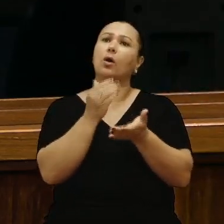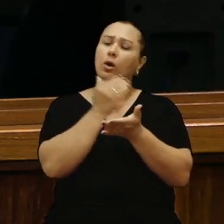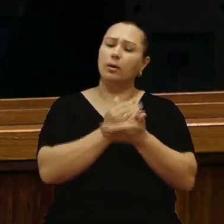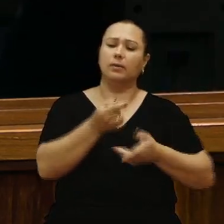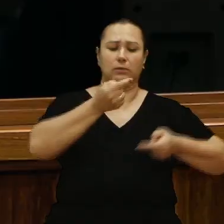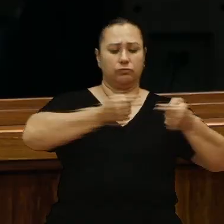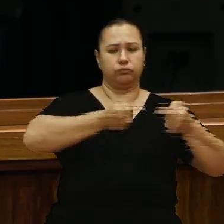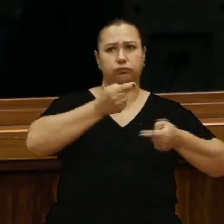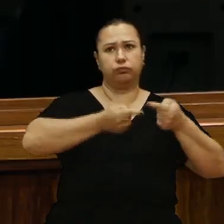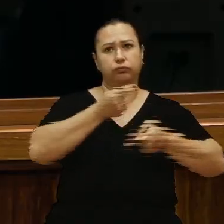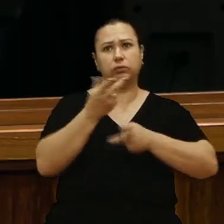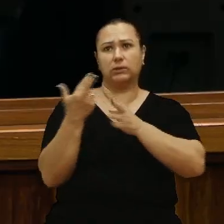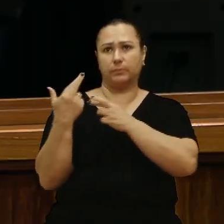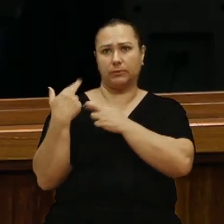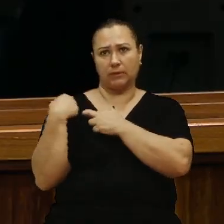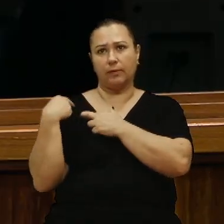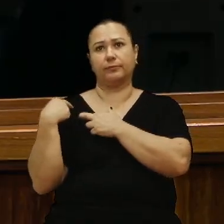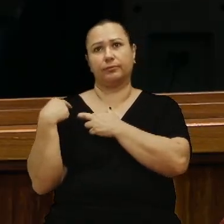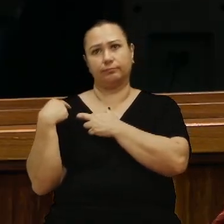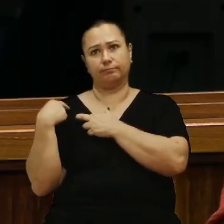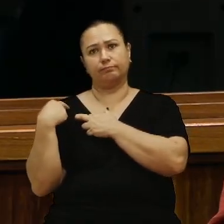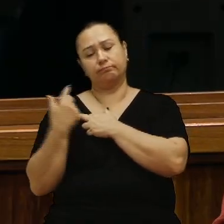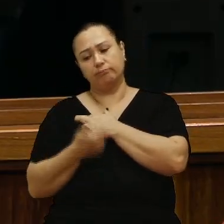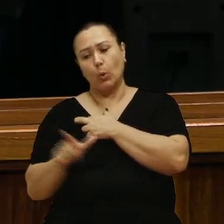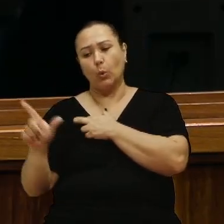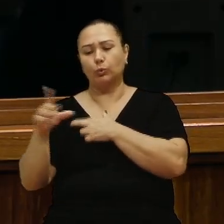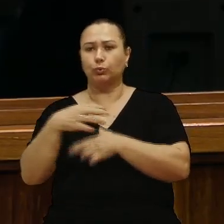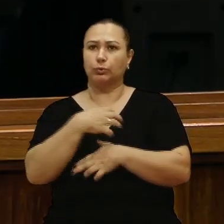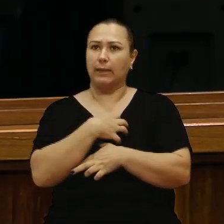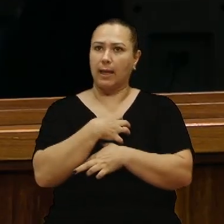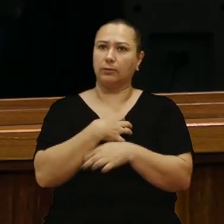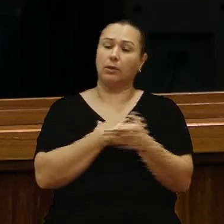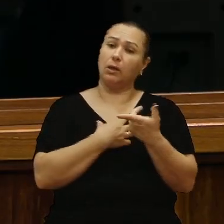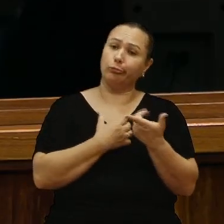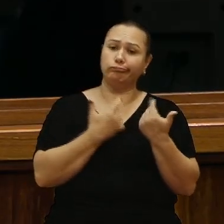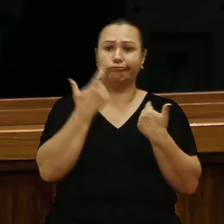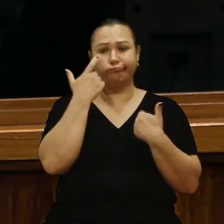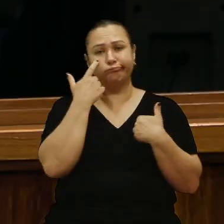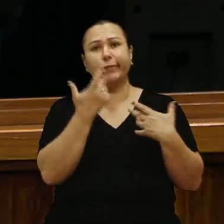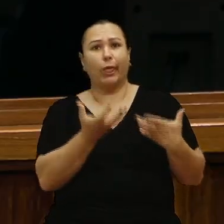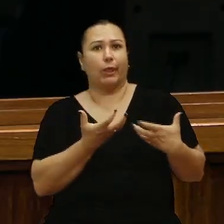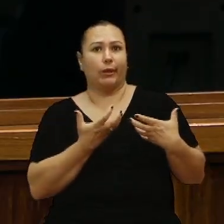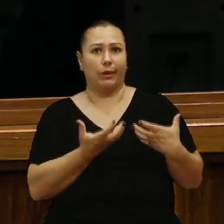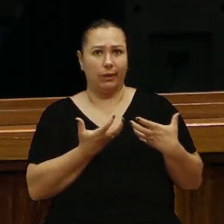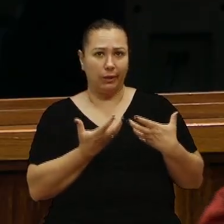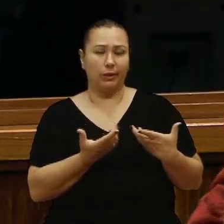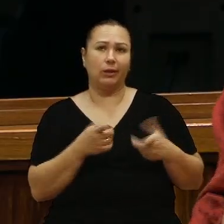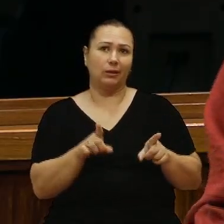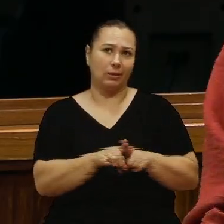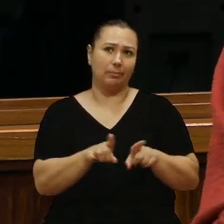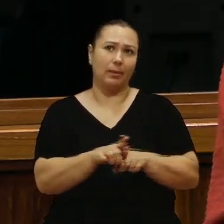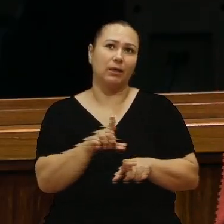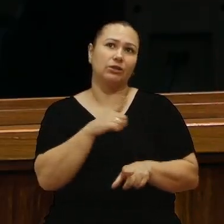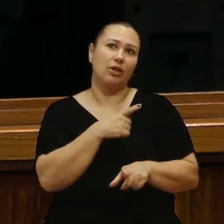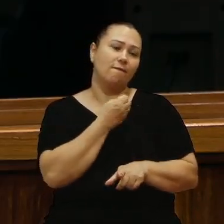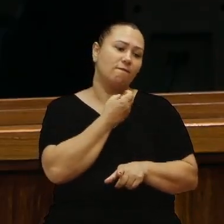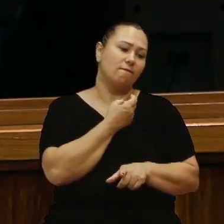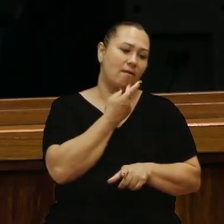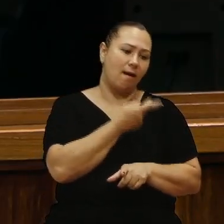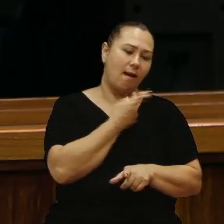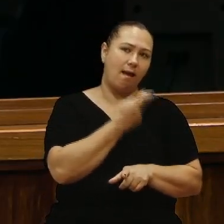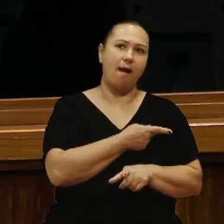forma bem responsável. Por outro lado, eu esperava, até tinha comentado com o